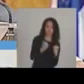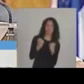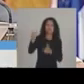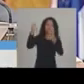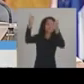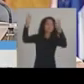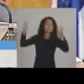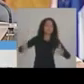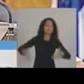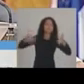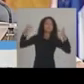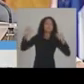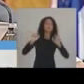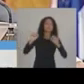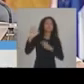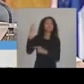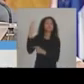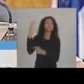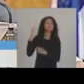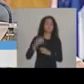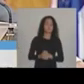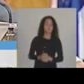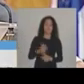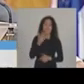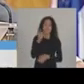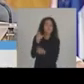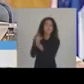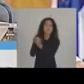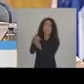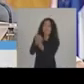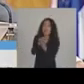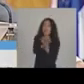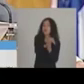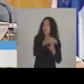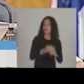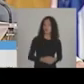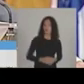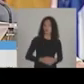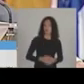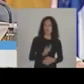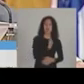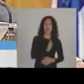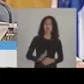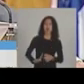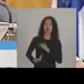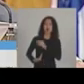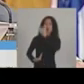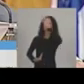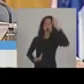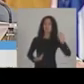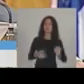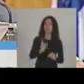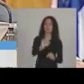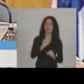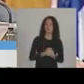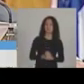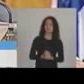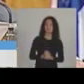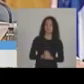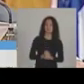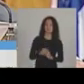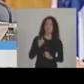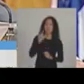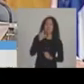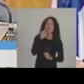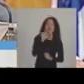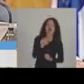no Brasil ela não orienta governo x não ela orienta aquele governo